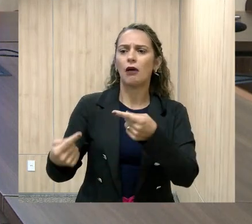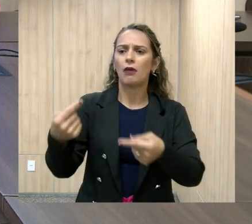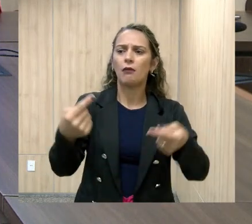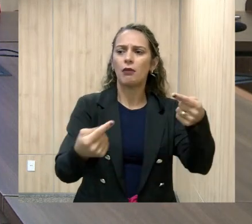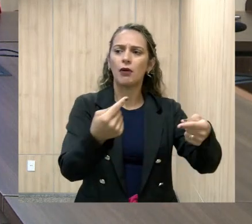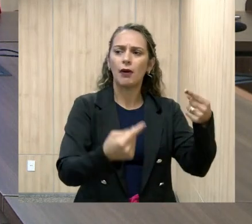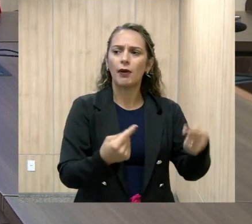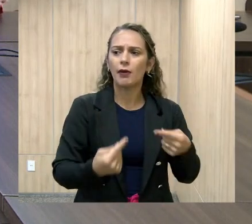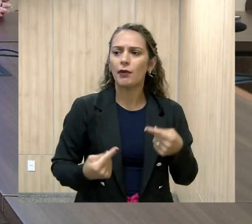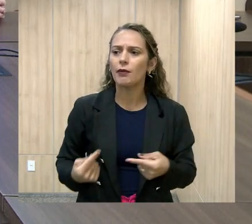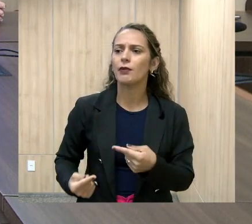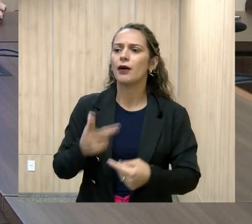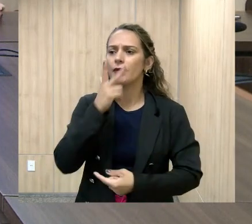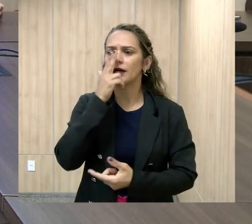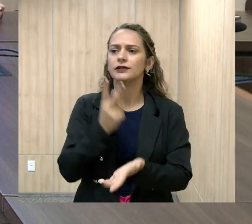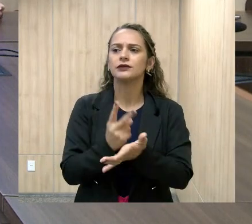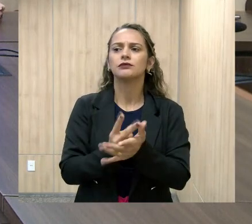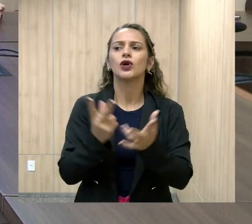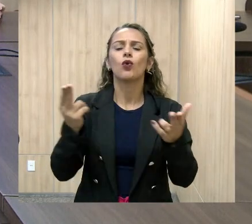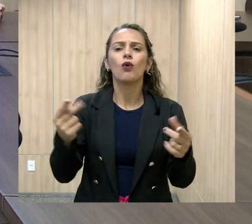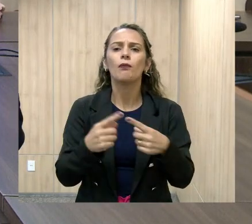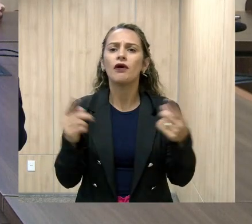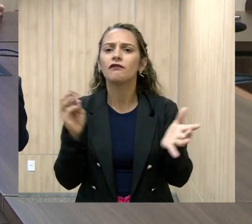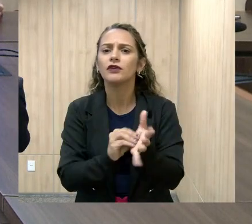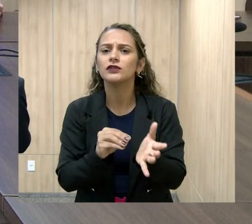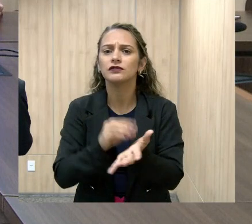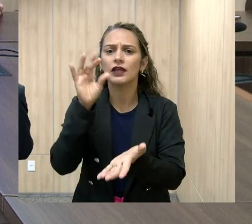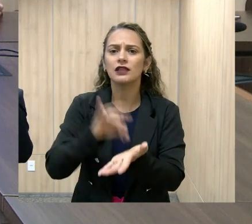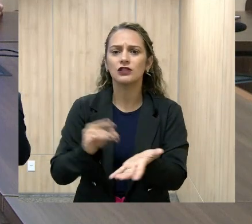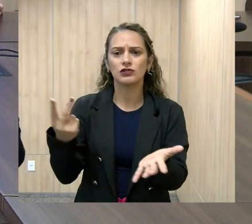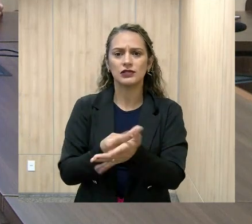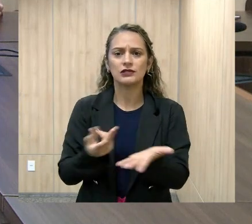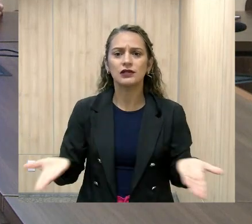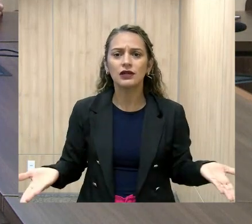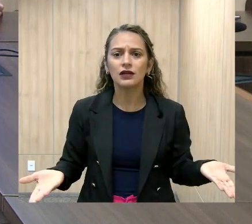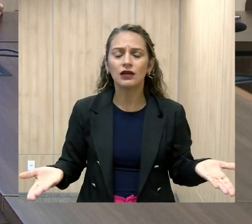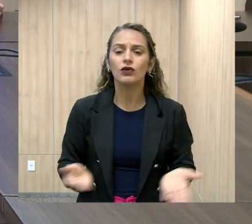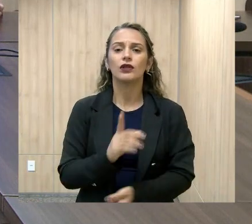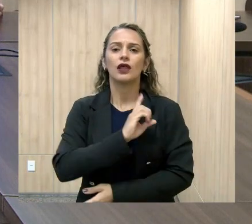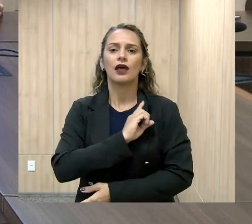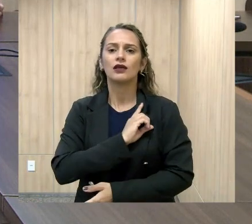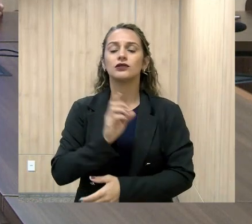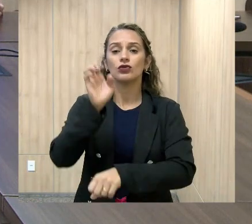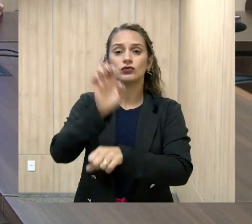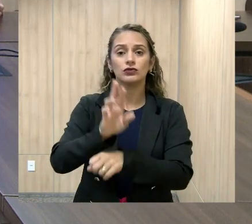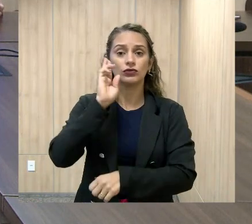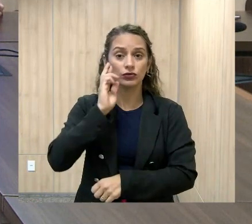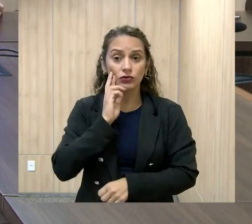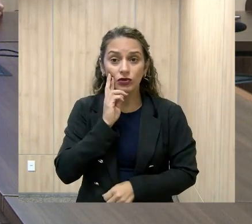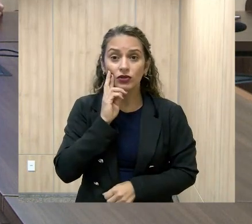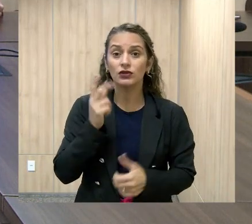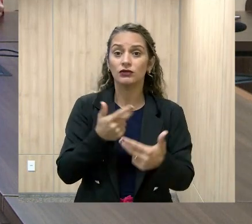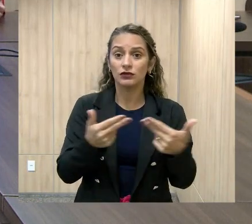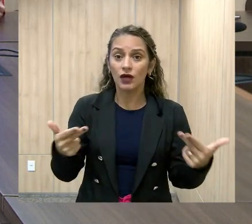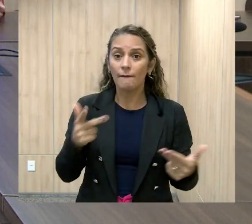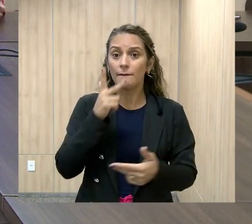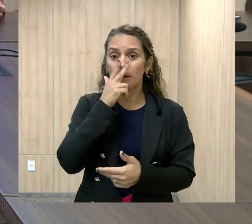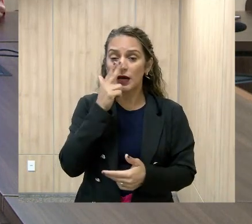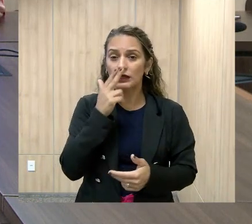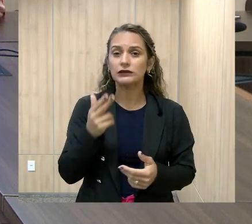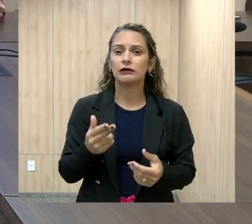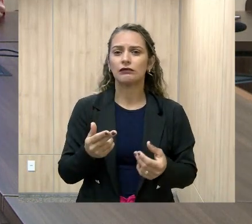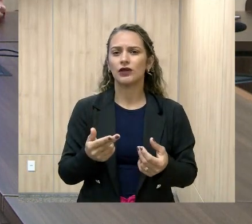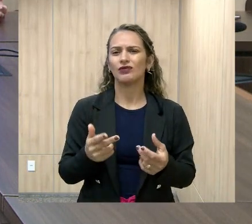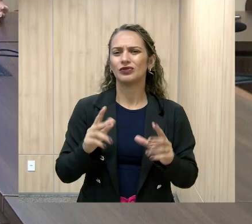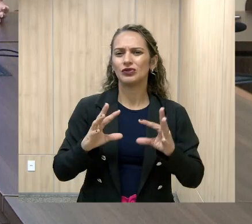falar as mesmas coisas e infelizmente gente isso não se torna realidade as delegacia hoje no estado de Rondônia estão em situação